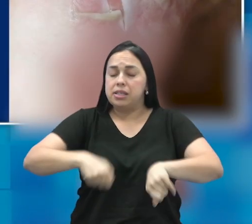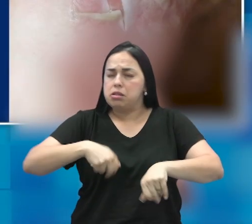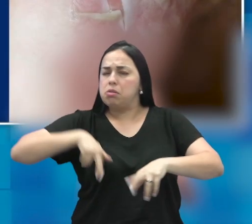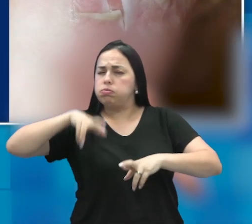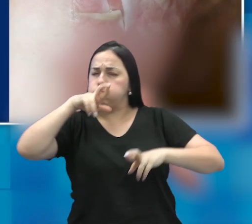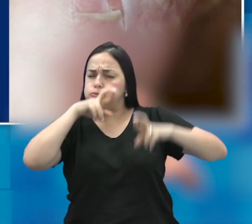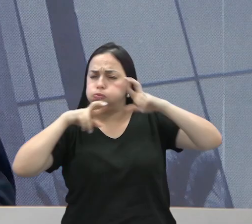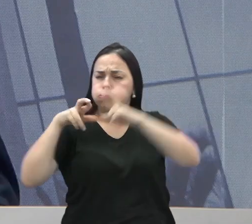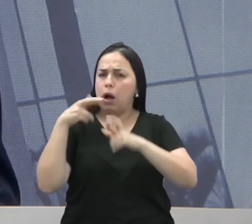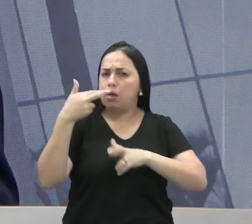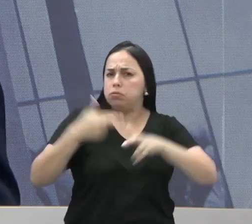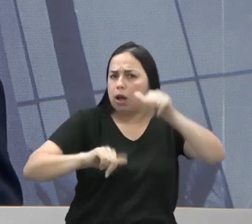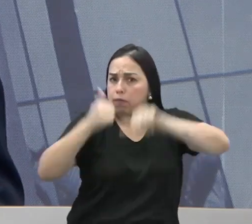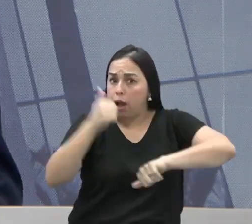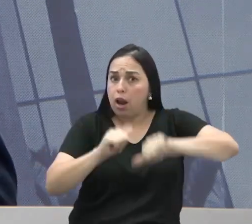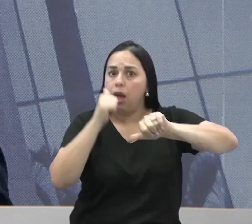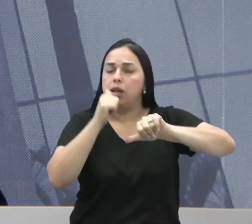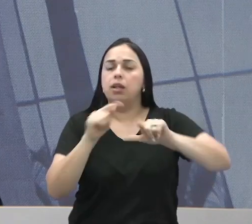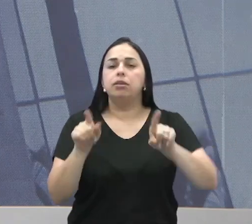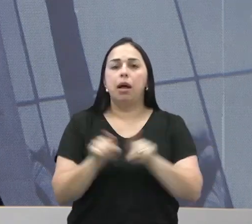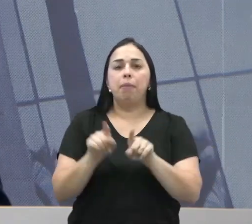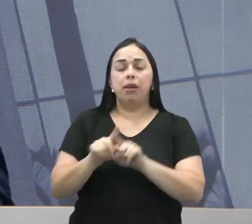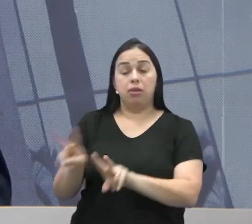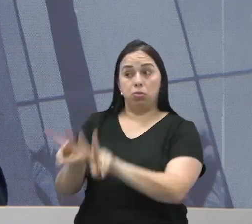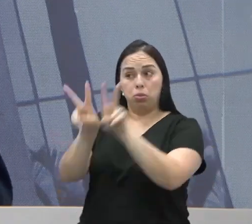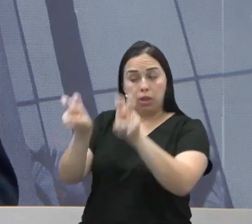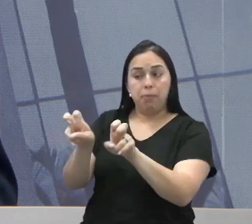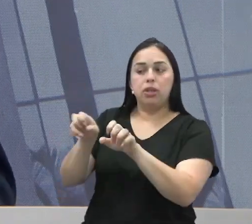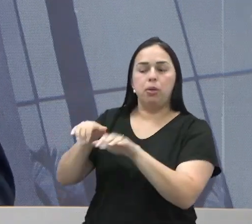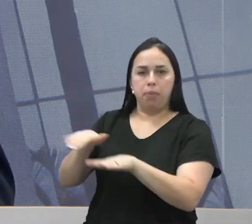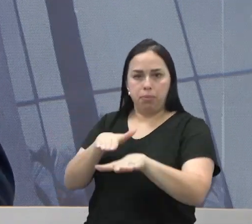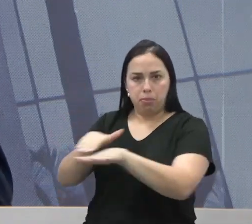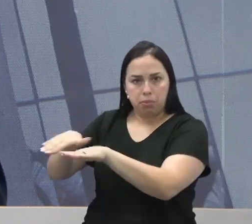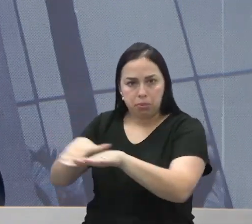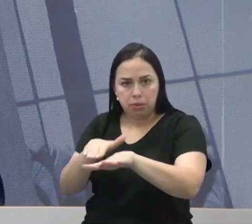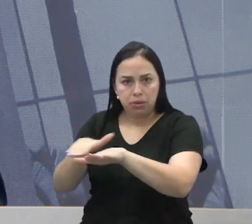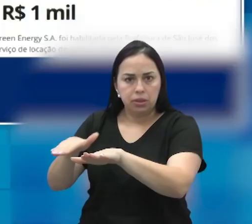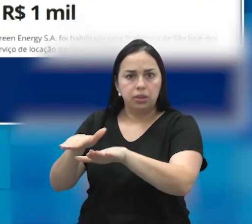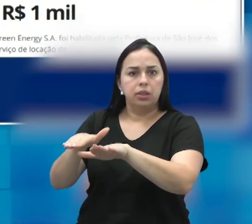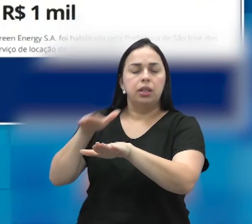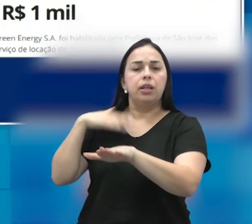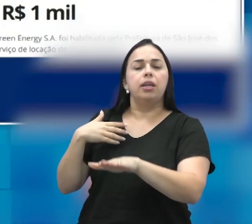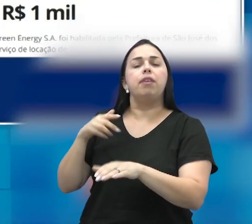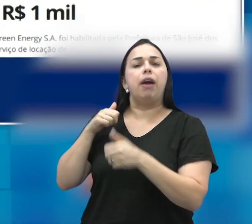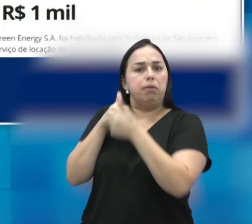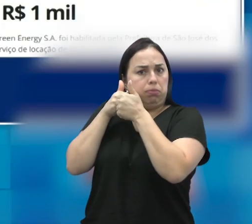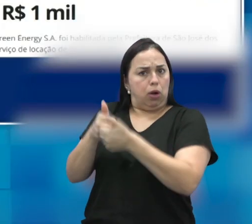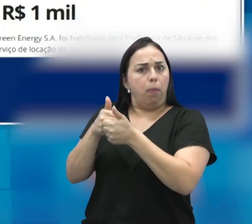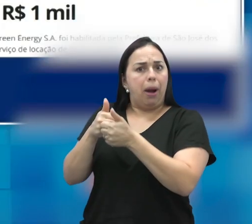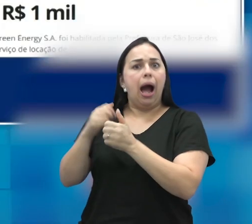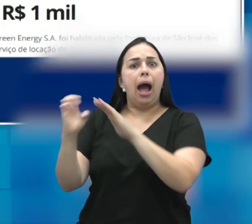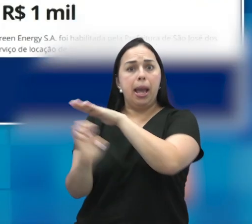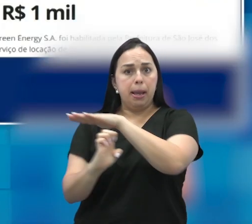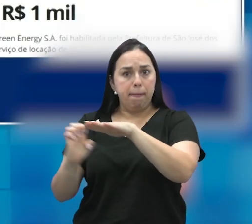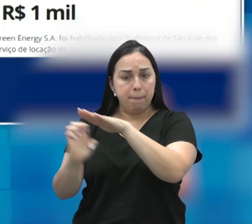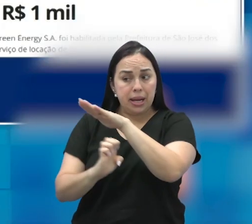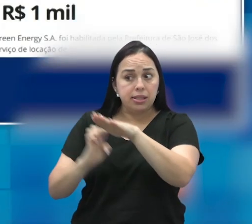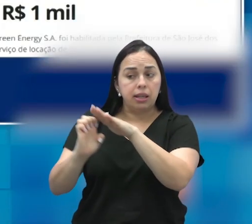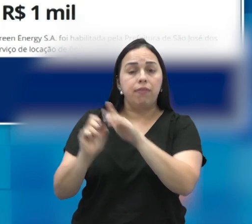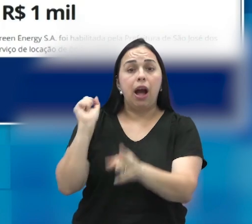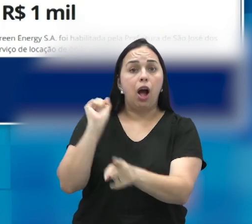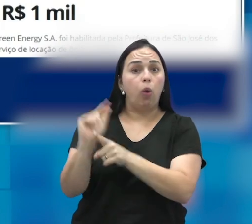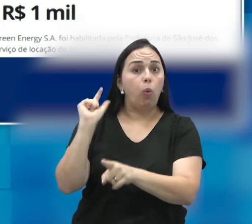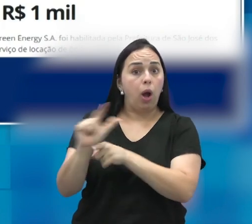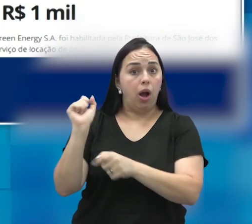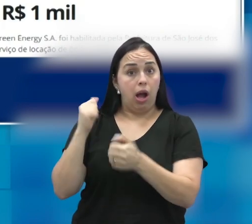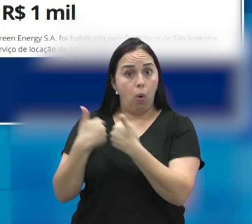averiguado de perto. O vereador ainda falou sobre mobilidade e anunciou que irá acompanhar a empresa que ganhou a licitação para aluguel de